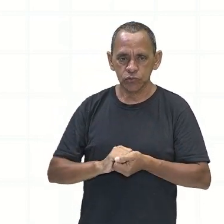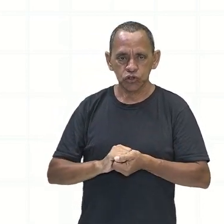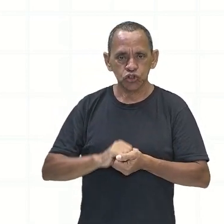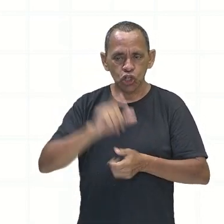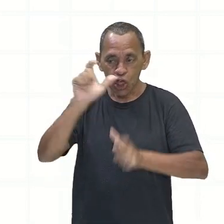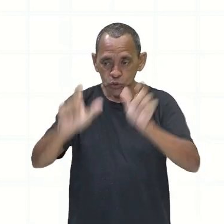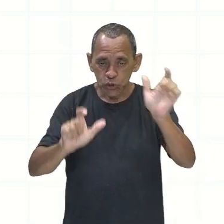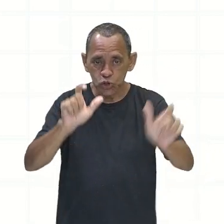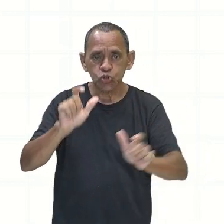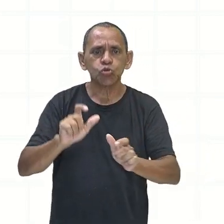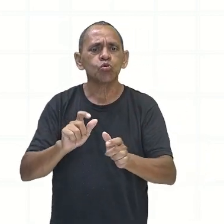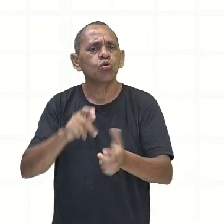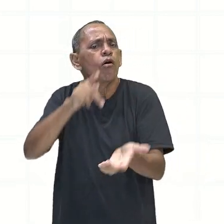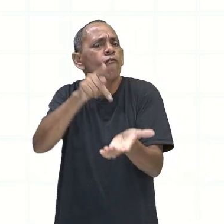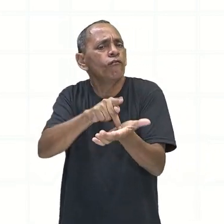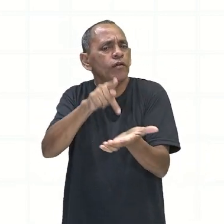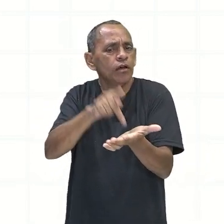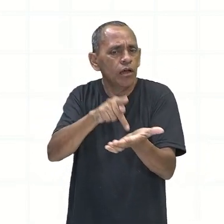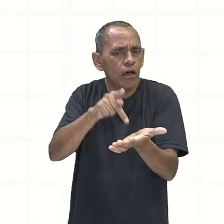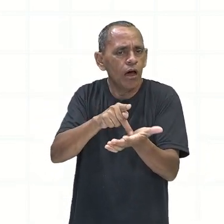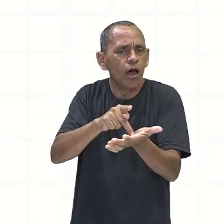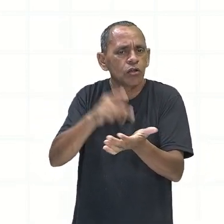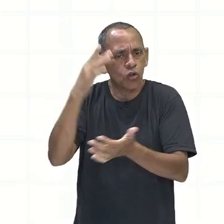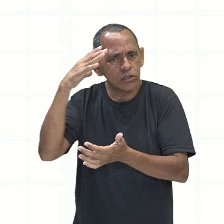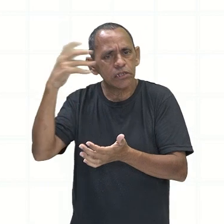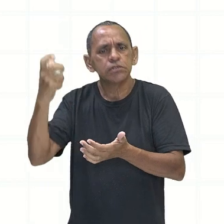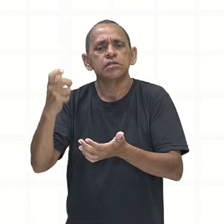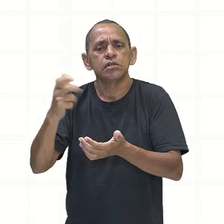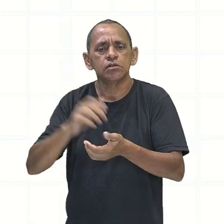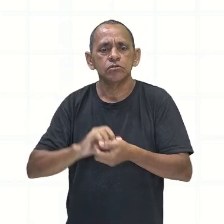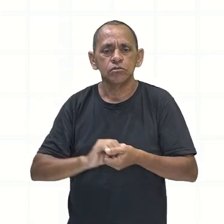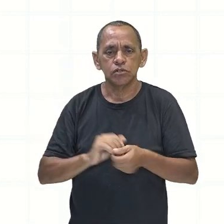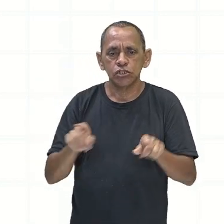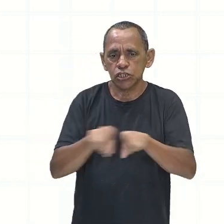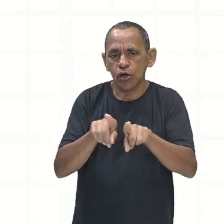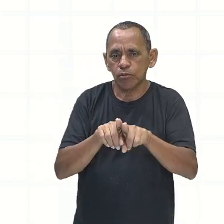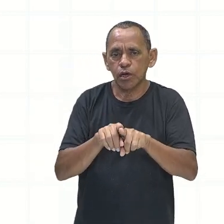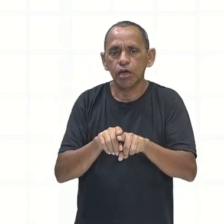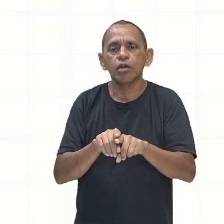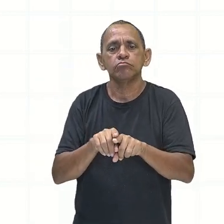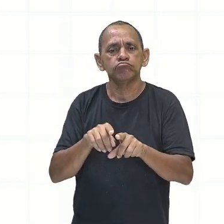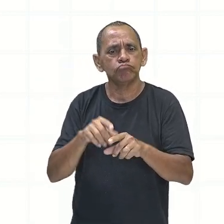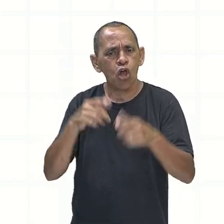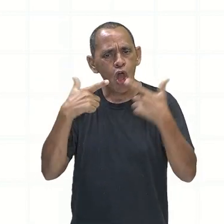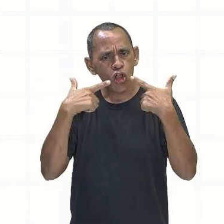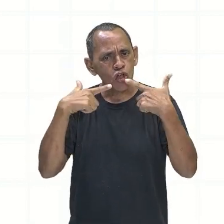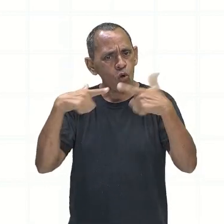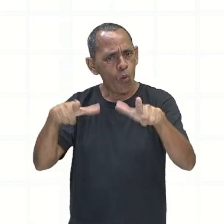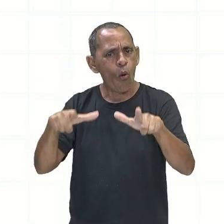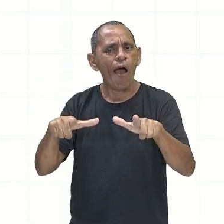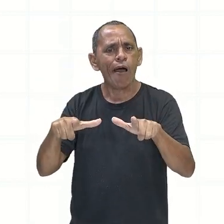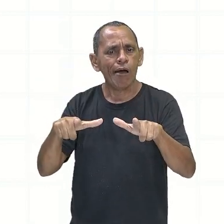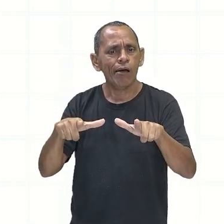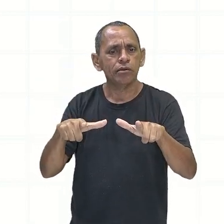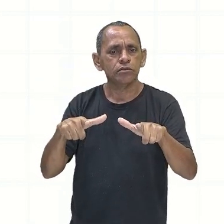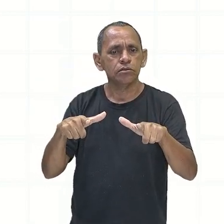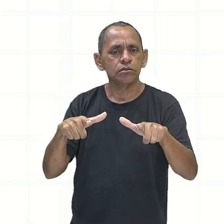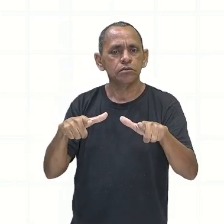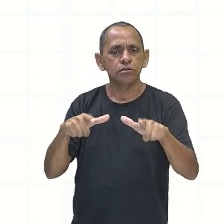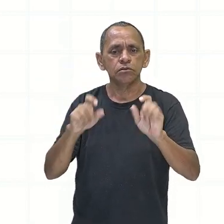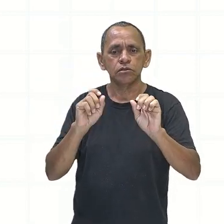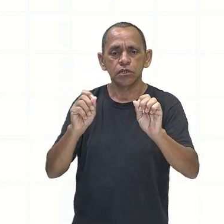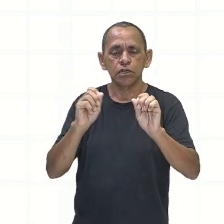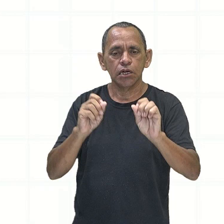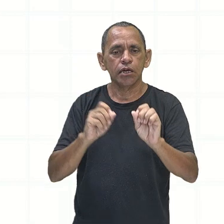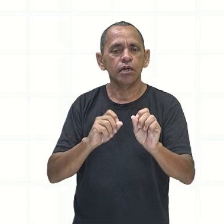que ocorreram em uma determinada sociedade, então eu vou ter a linguagem denotativa, que é aquela linguagem real, né? Que está